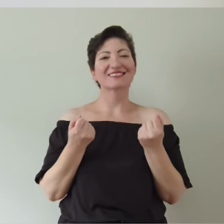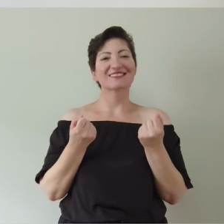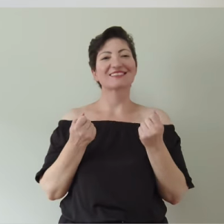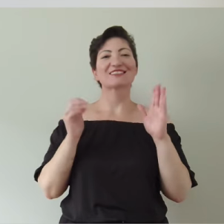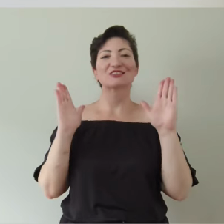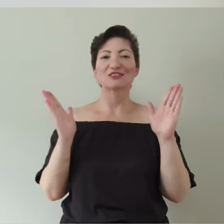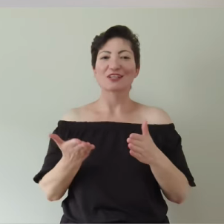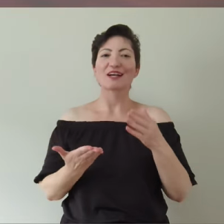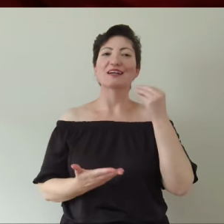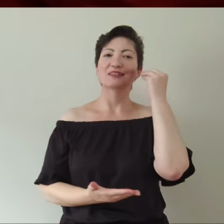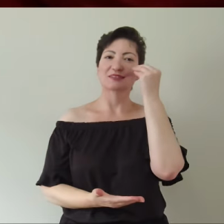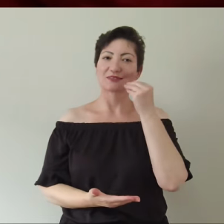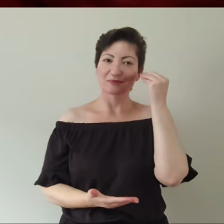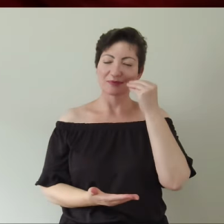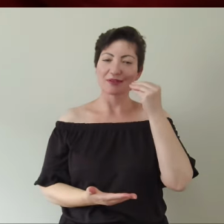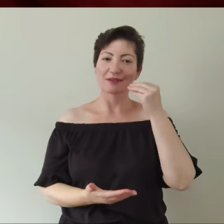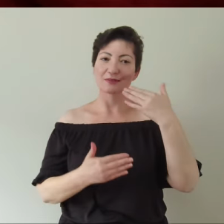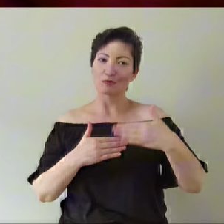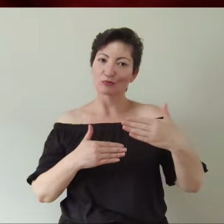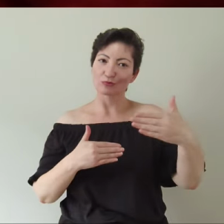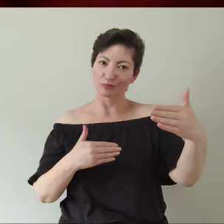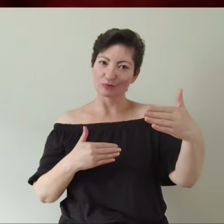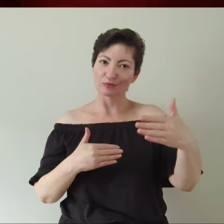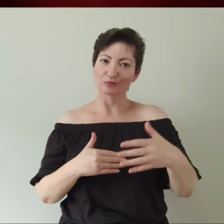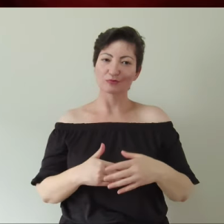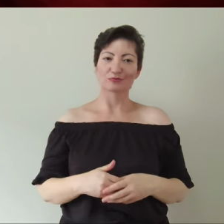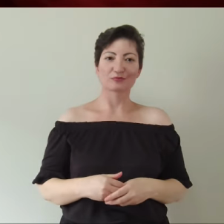várias experiências.